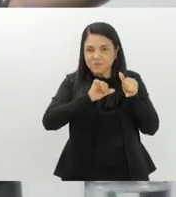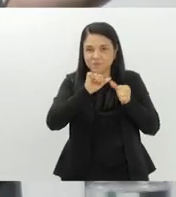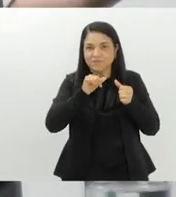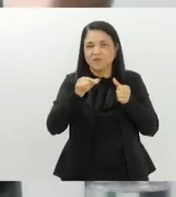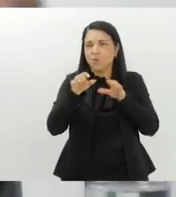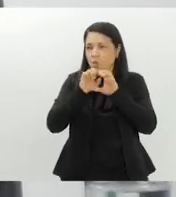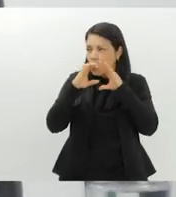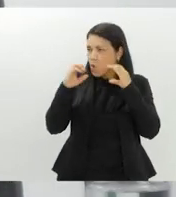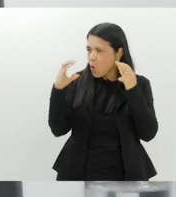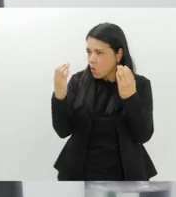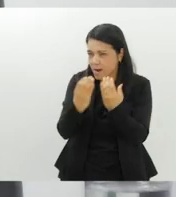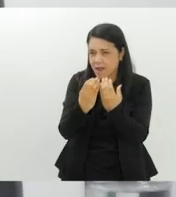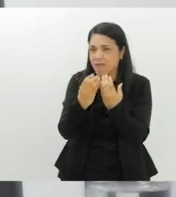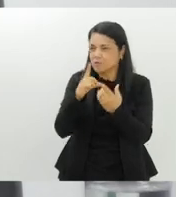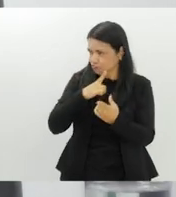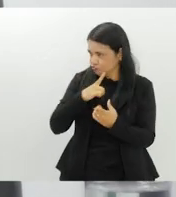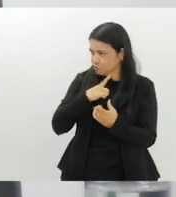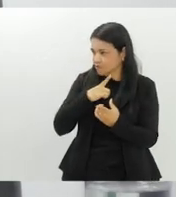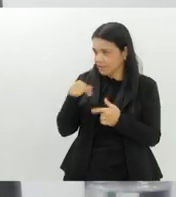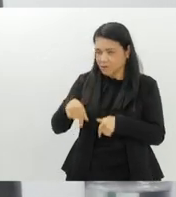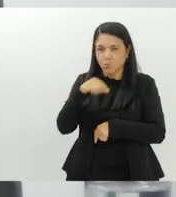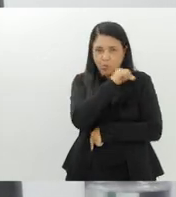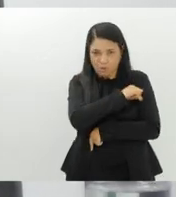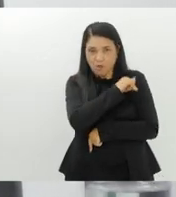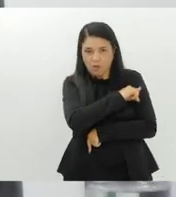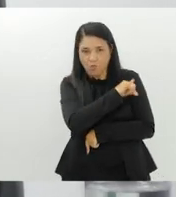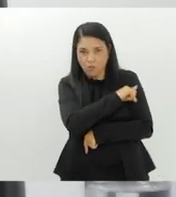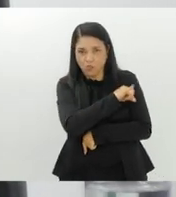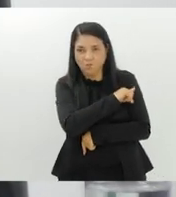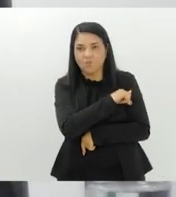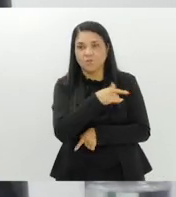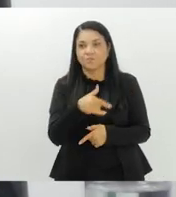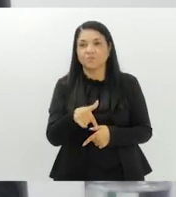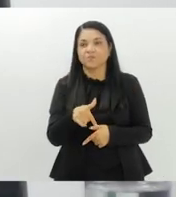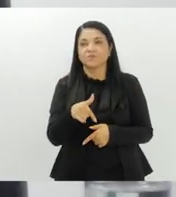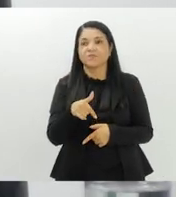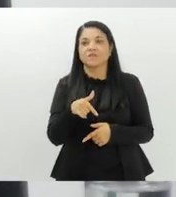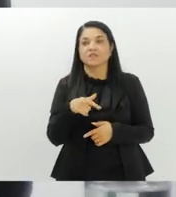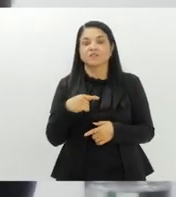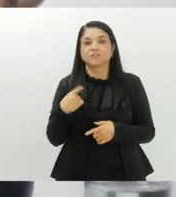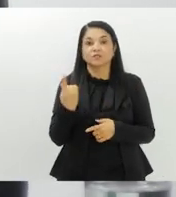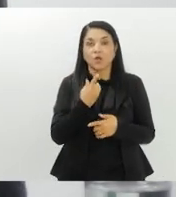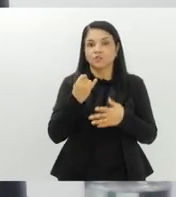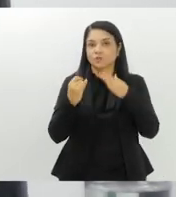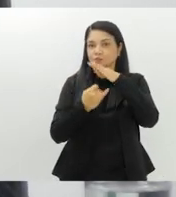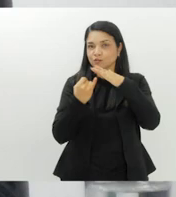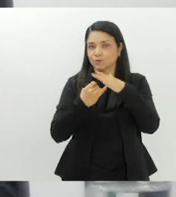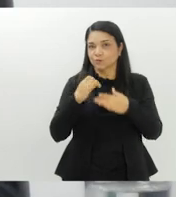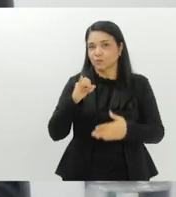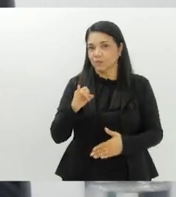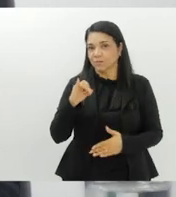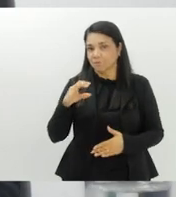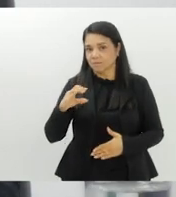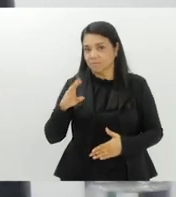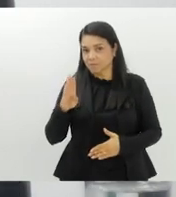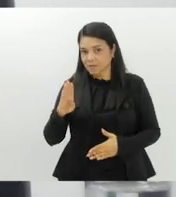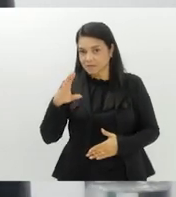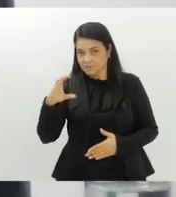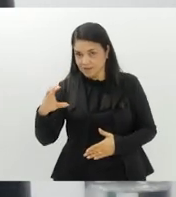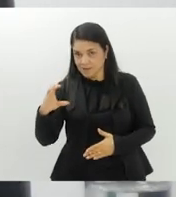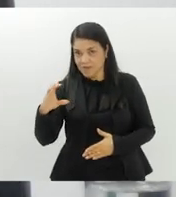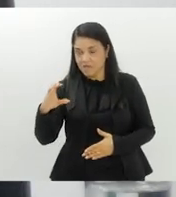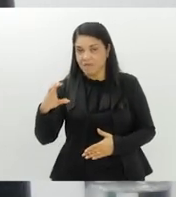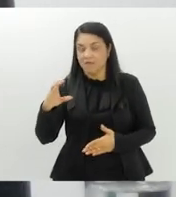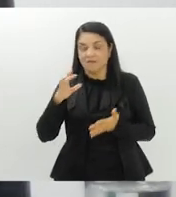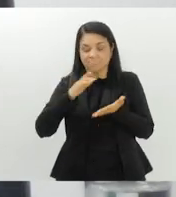congresso que vocês tinham, né? Aqui no Rio de Janeiro. Aí nós pegamos além